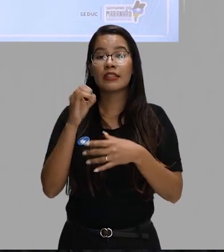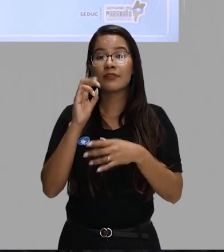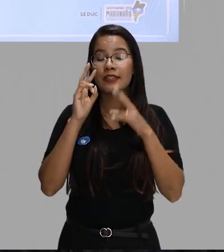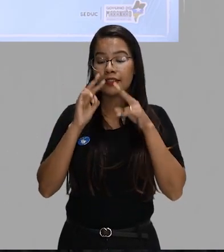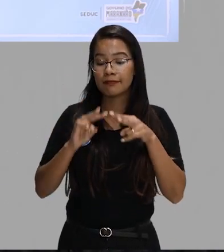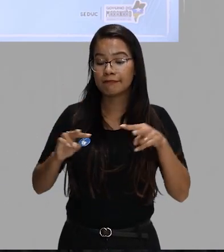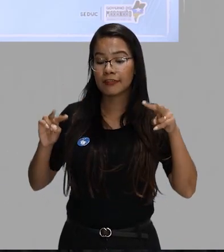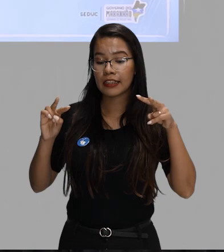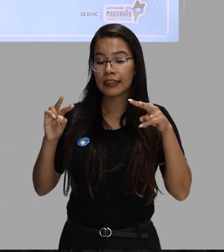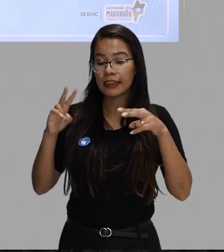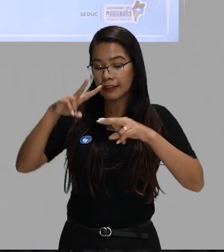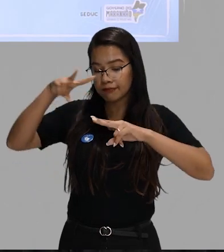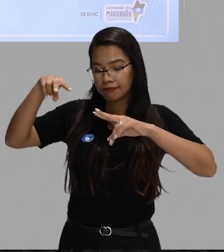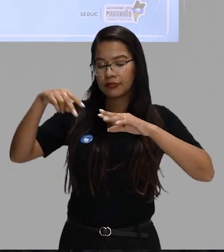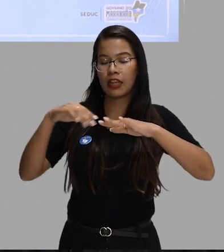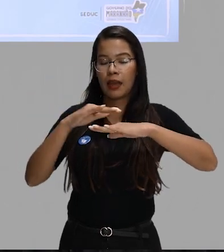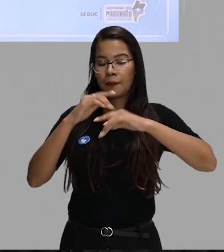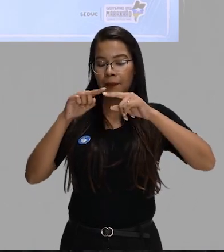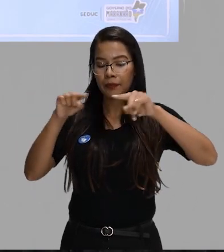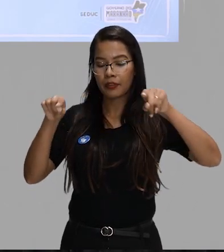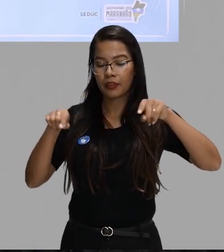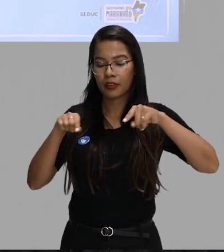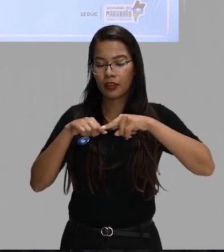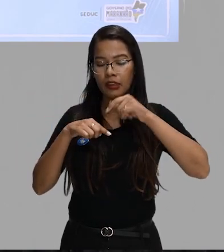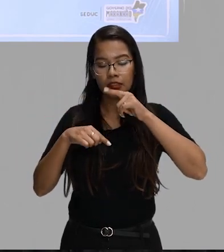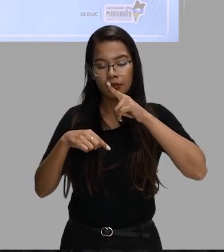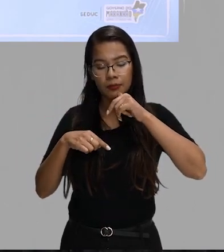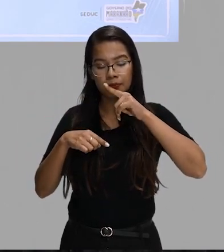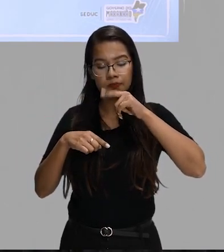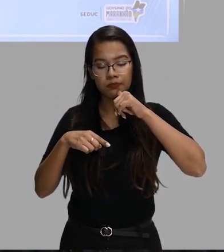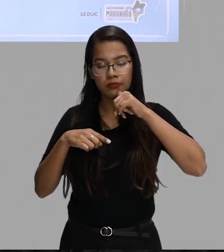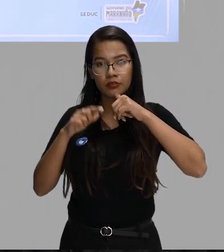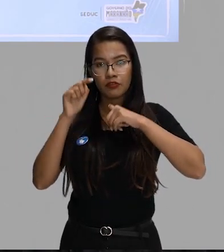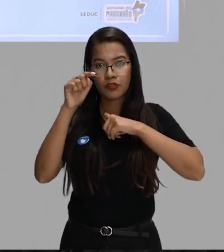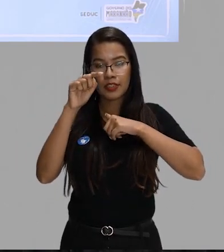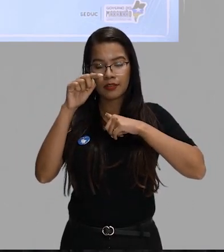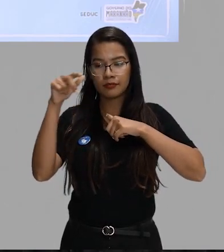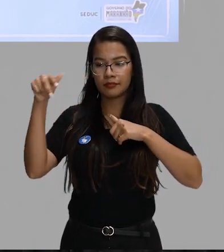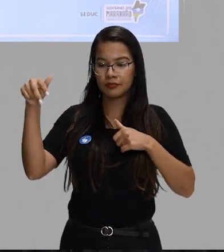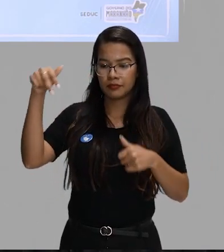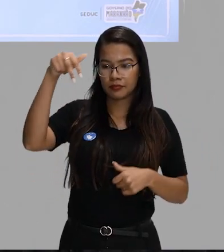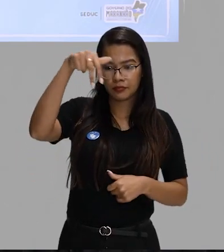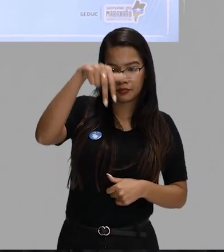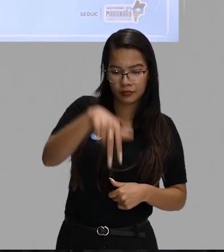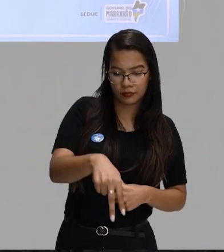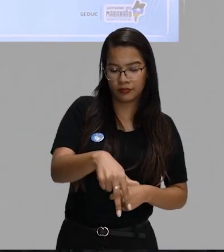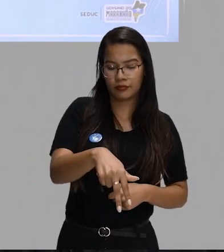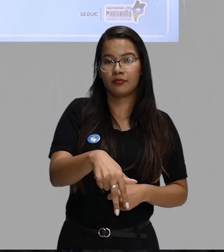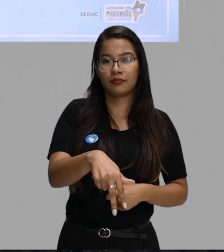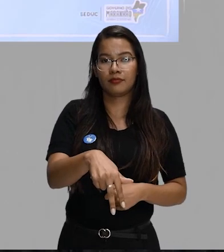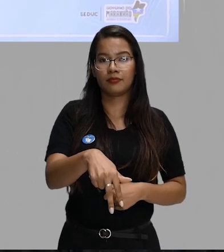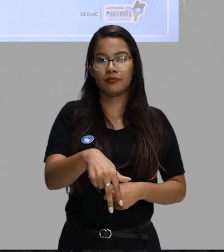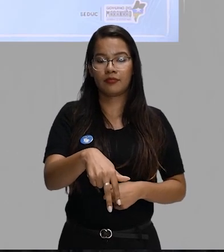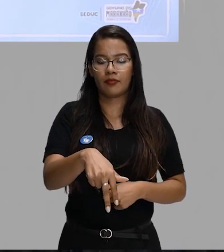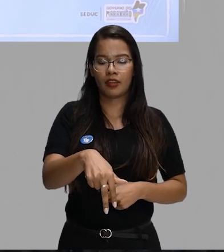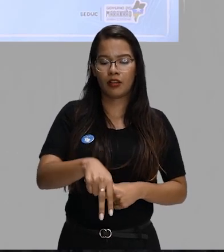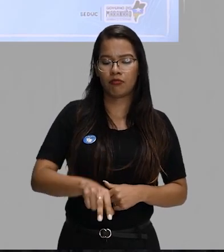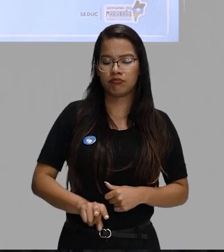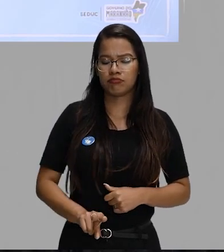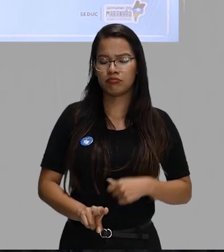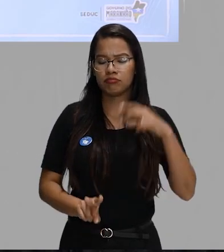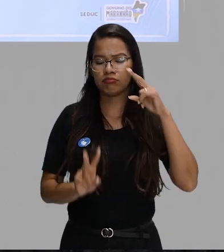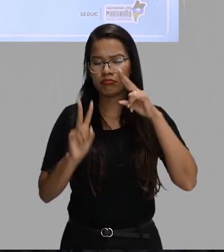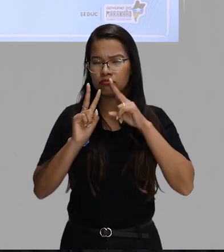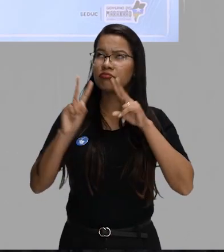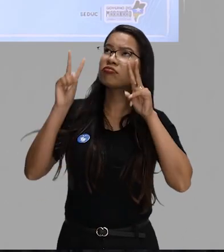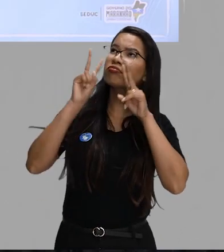estiver dentro da piscina e tiver a curiosidade, né, por baixo d'água, de abrir os olhos e olhar a borda dessa piscina,